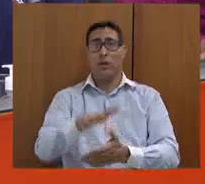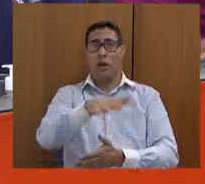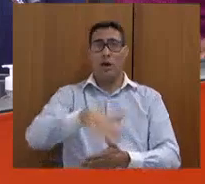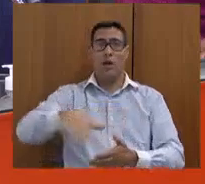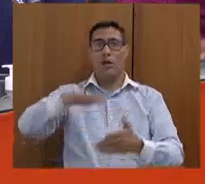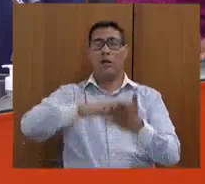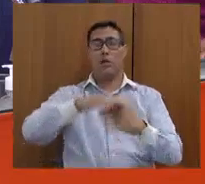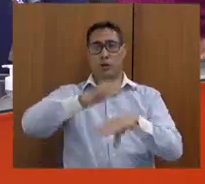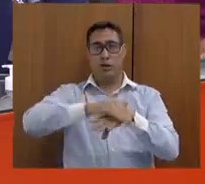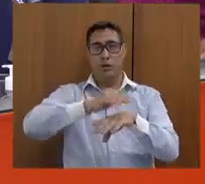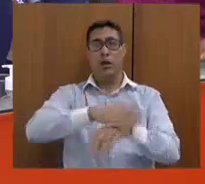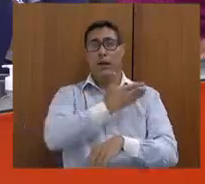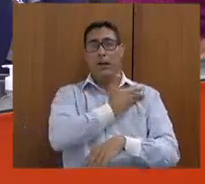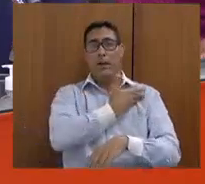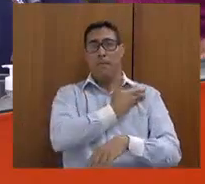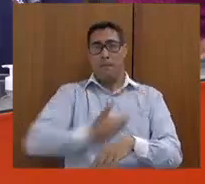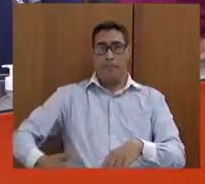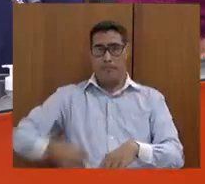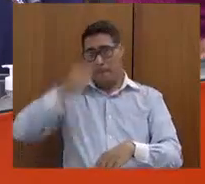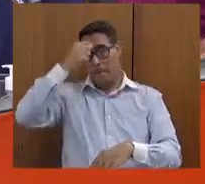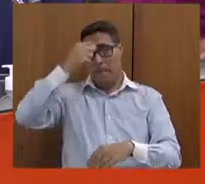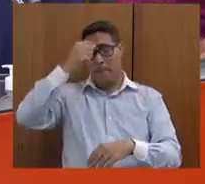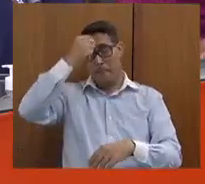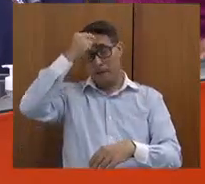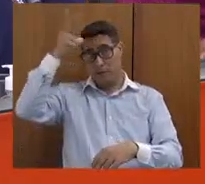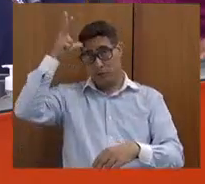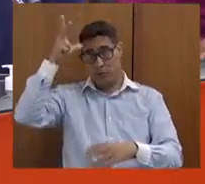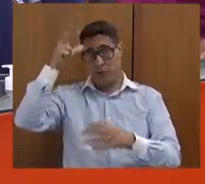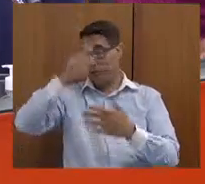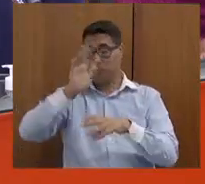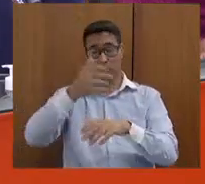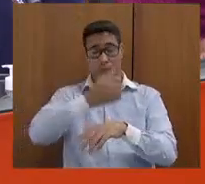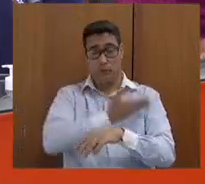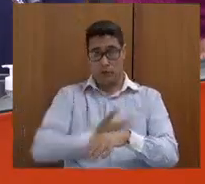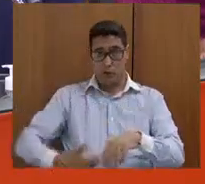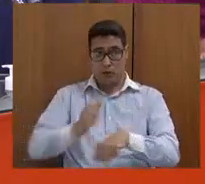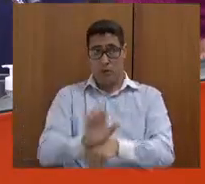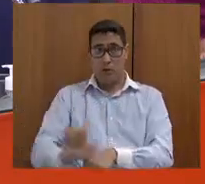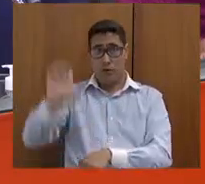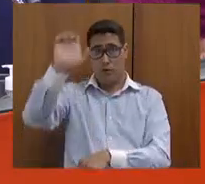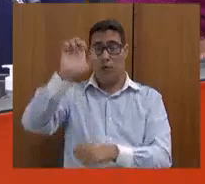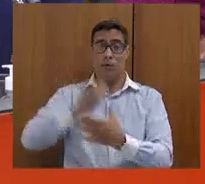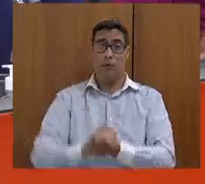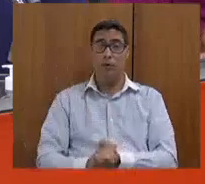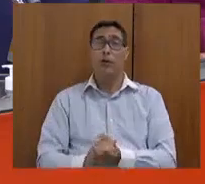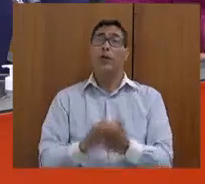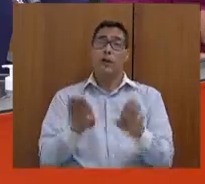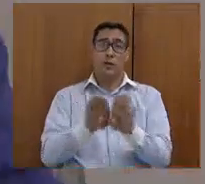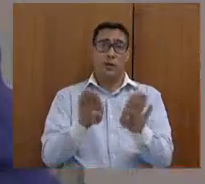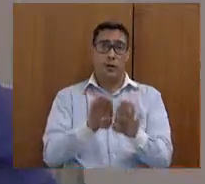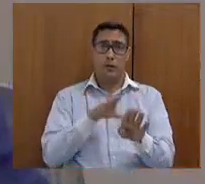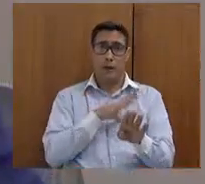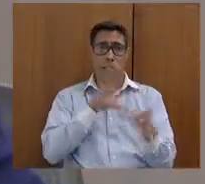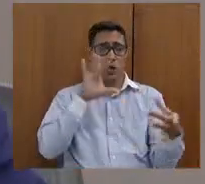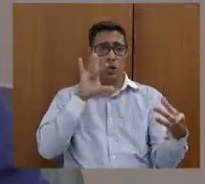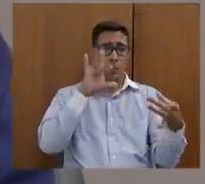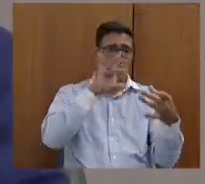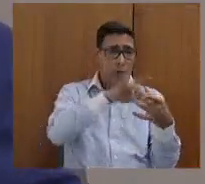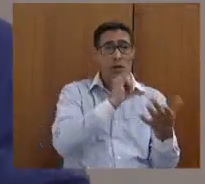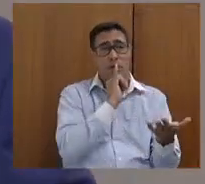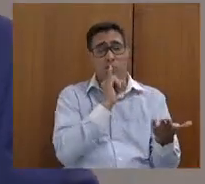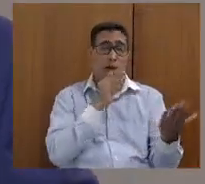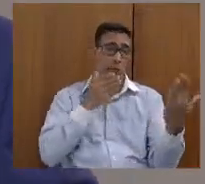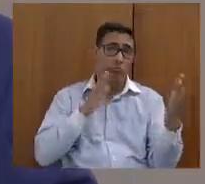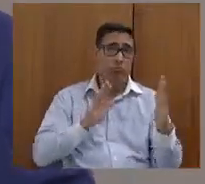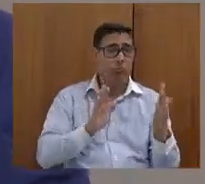tá é outras nós temos algumas questões que são digestão escolar e que nós estamos próximo ao diretor não é chegado